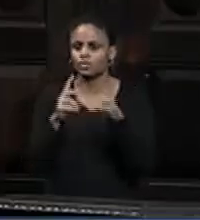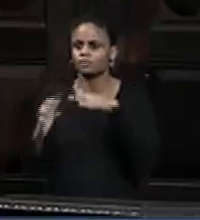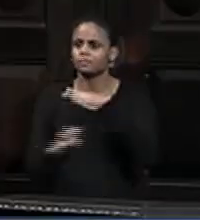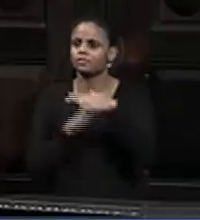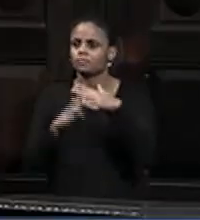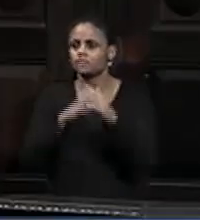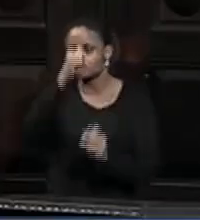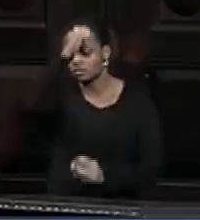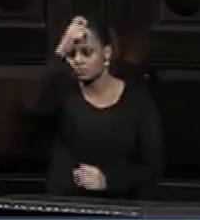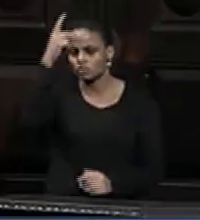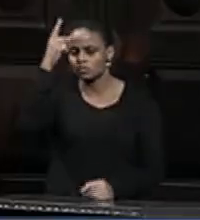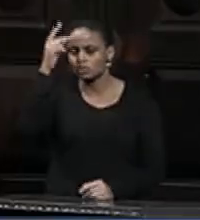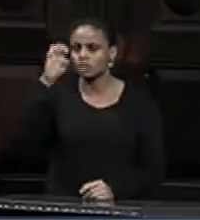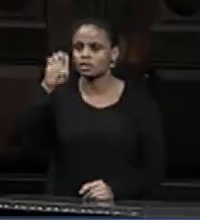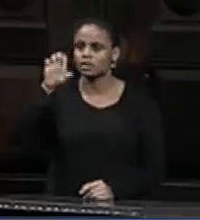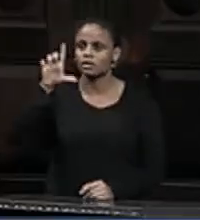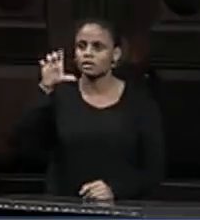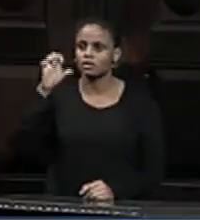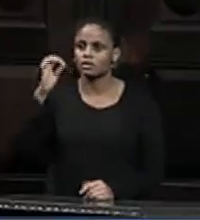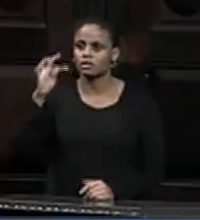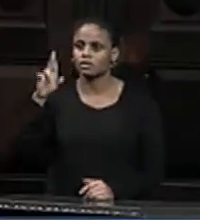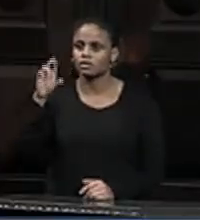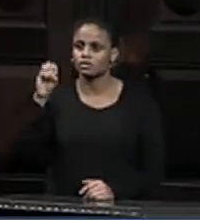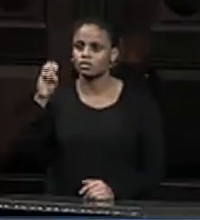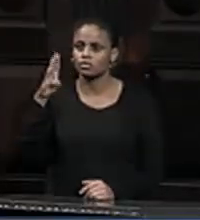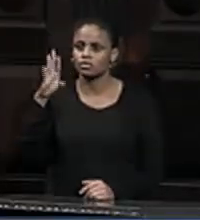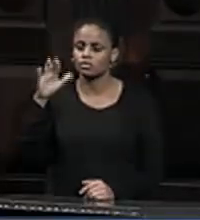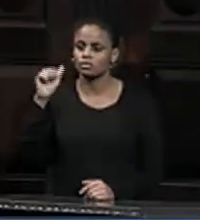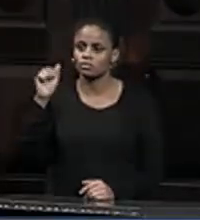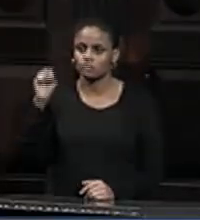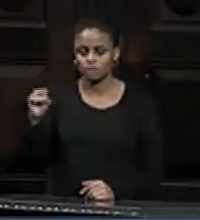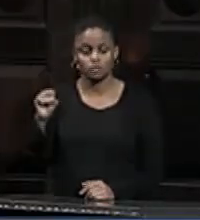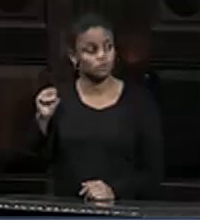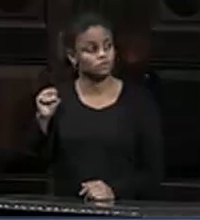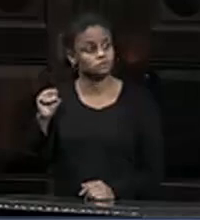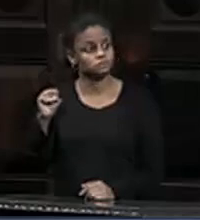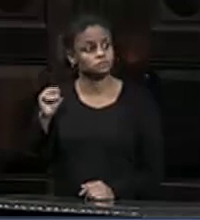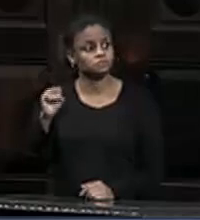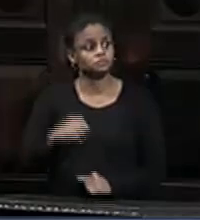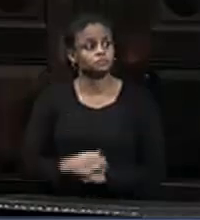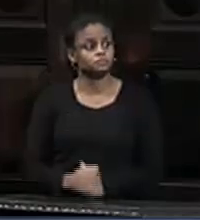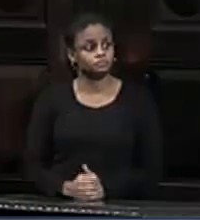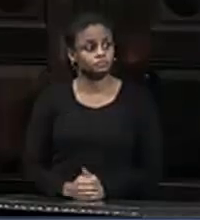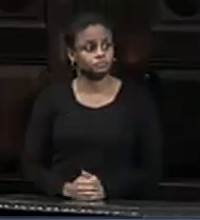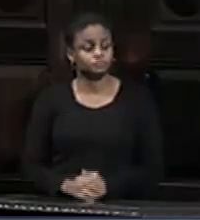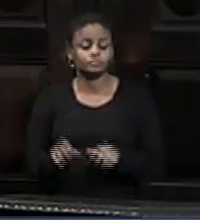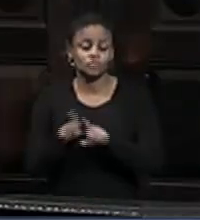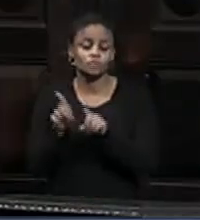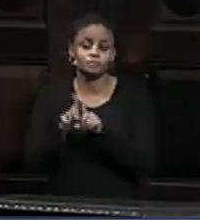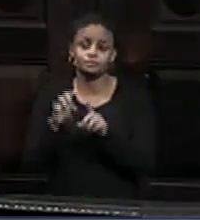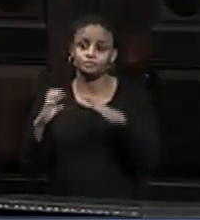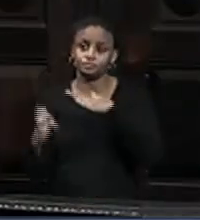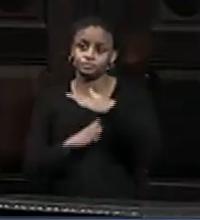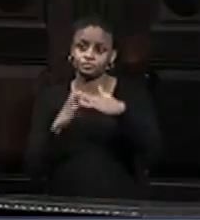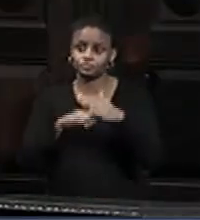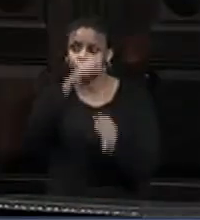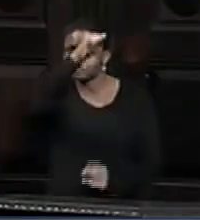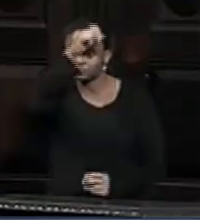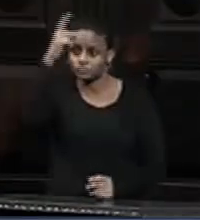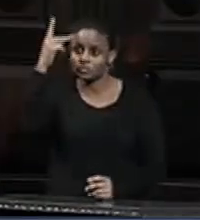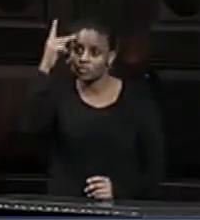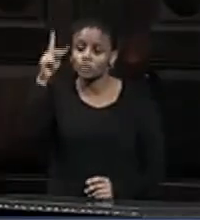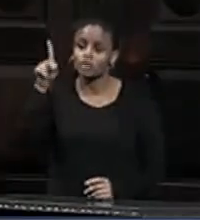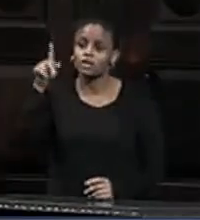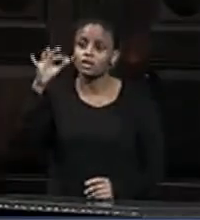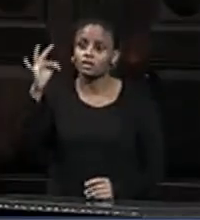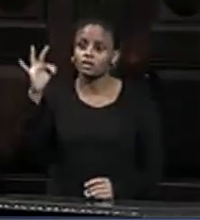ainda restam, contra a privatização da Casa da Moeda, situação de Furnas. Temos que lutar